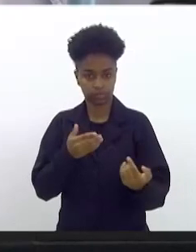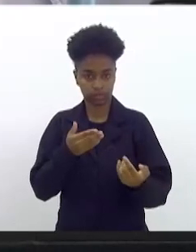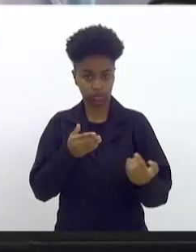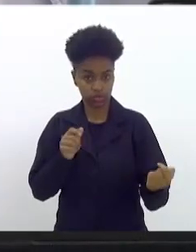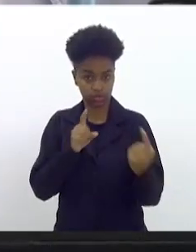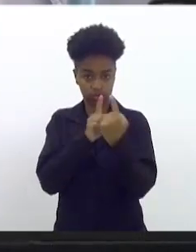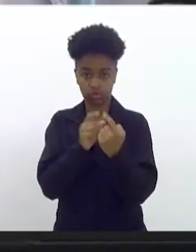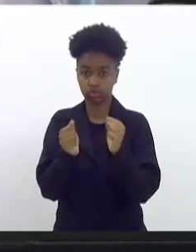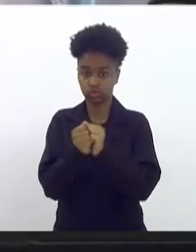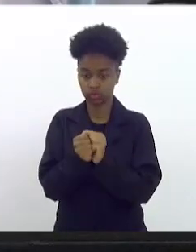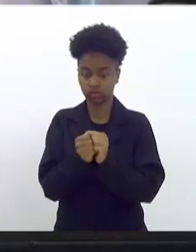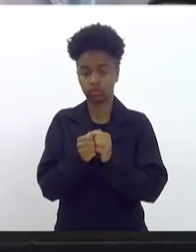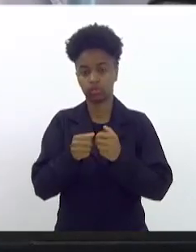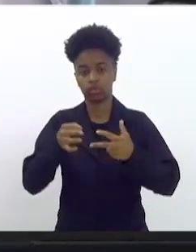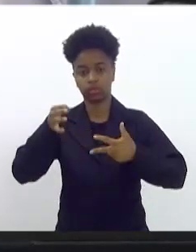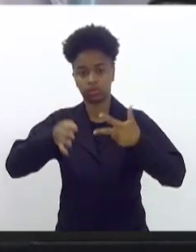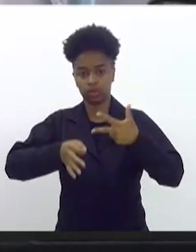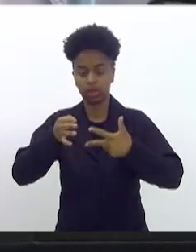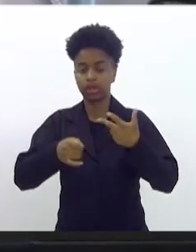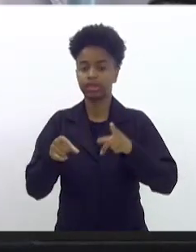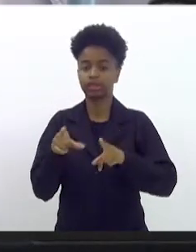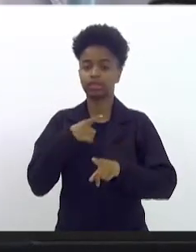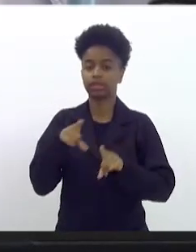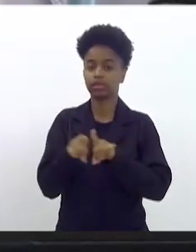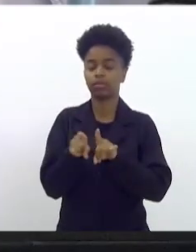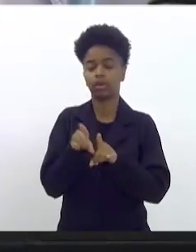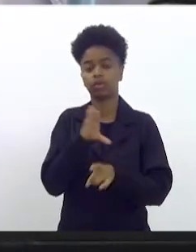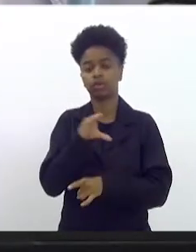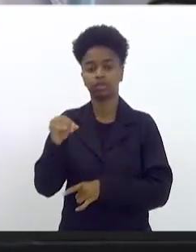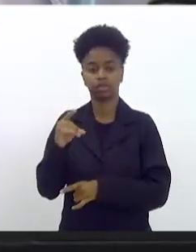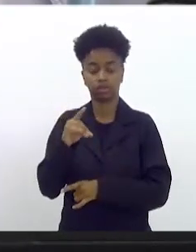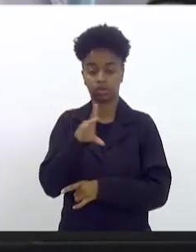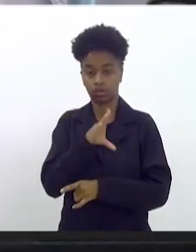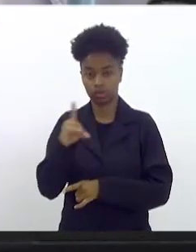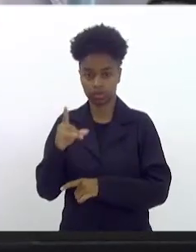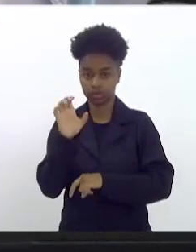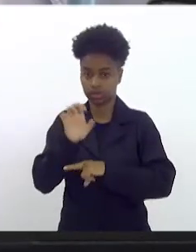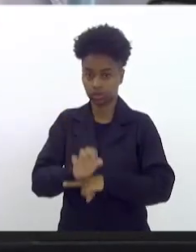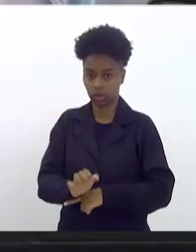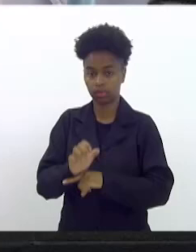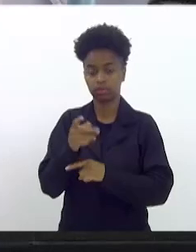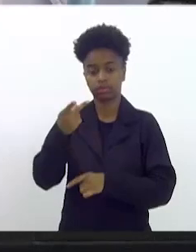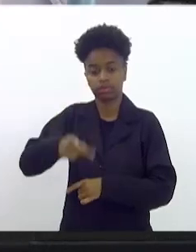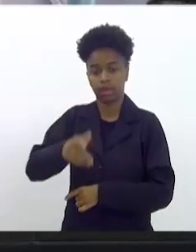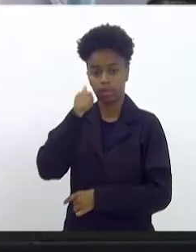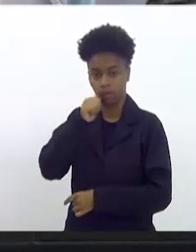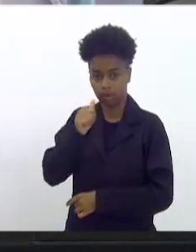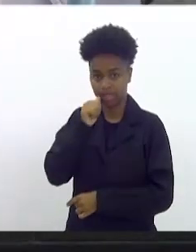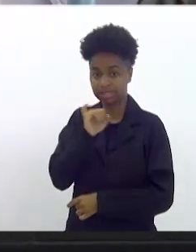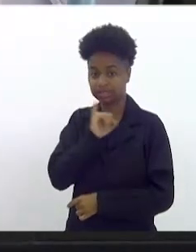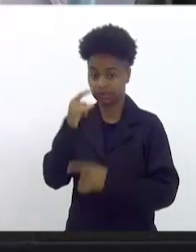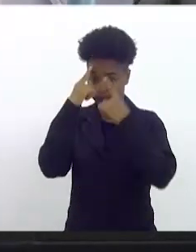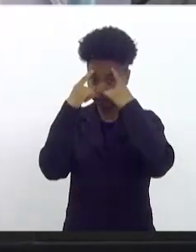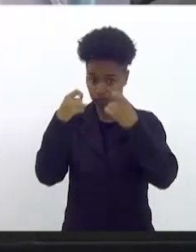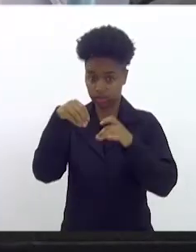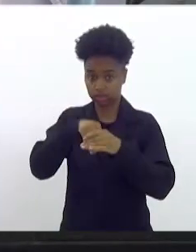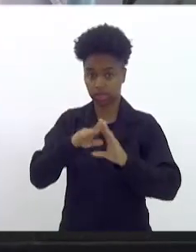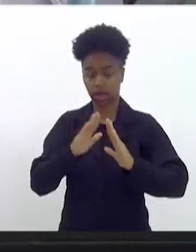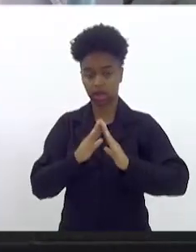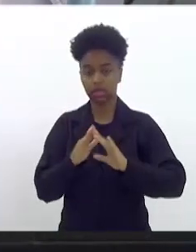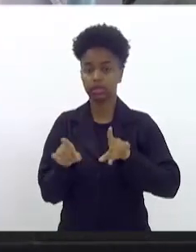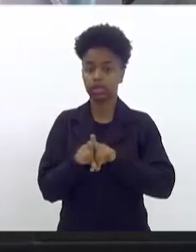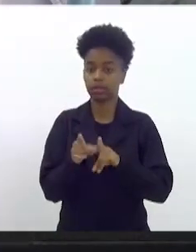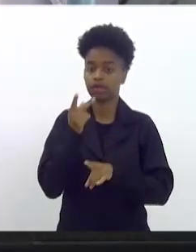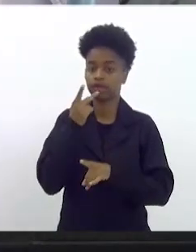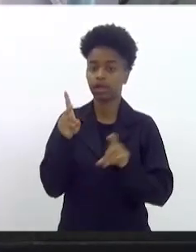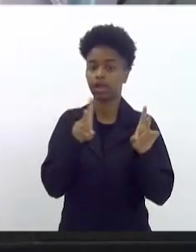que nós temos uma coordenadoria estadual da mulher em situação de violência doméstica e familiar, para tratar exatamente